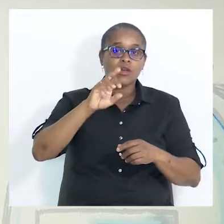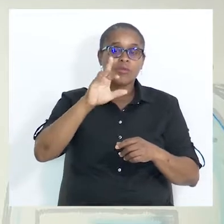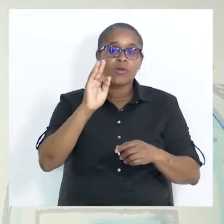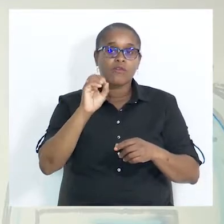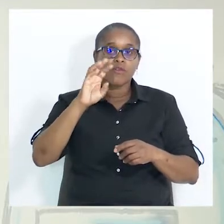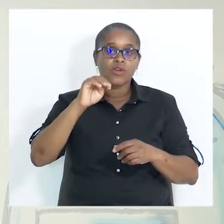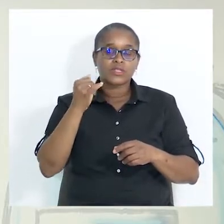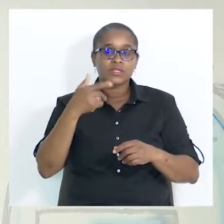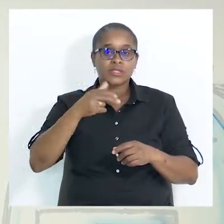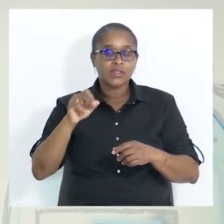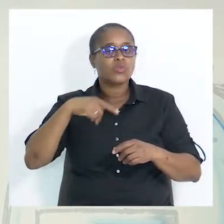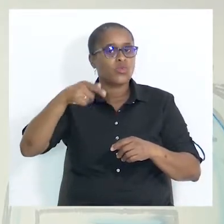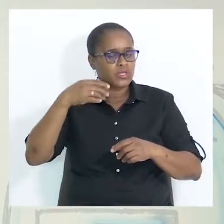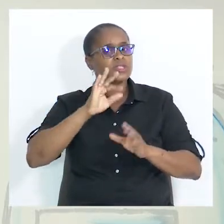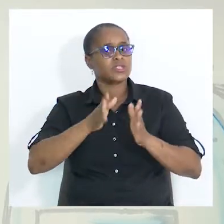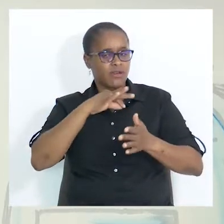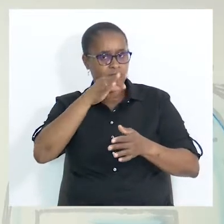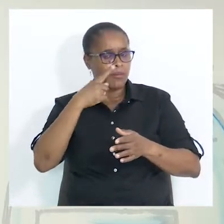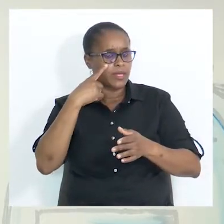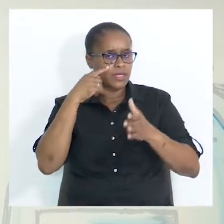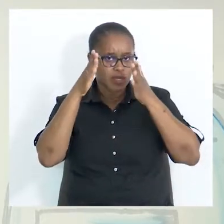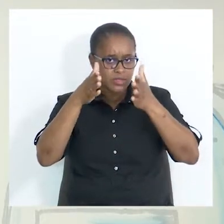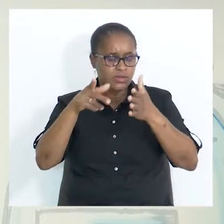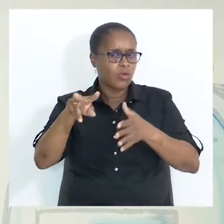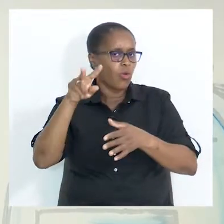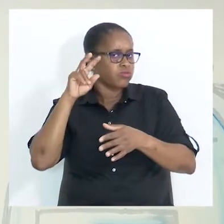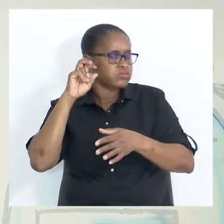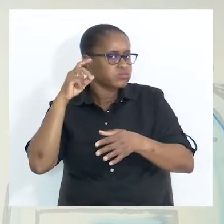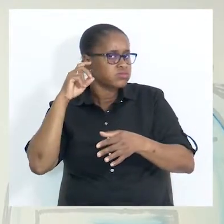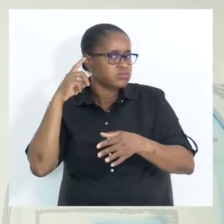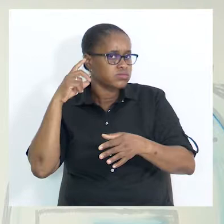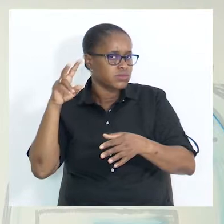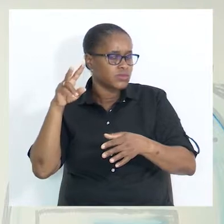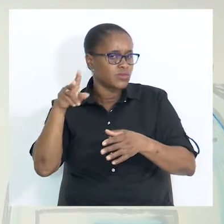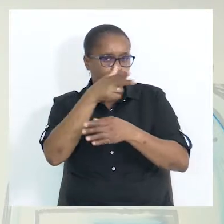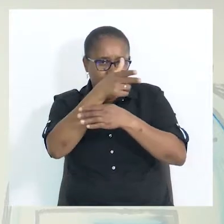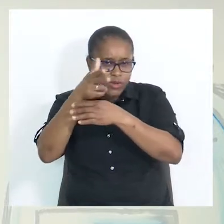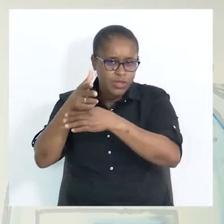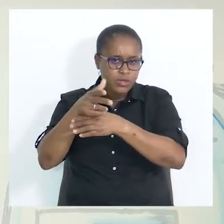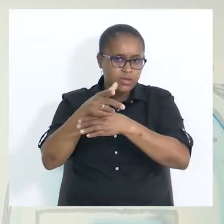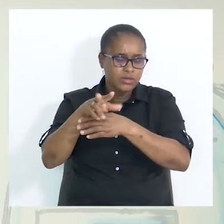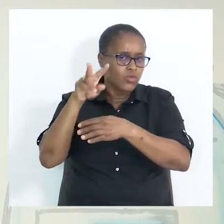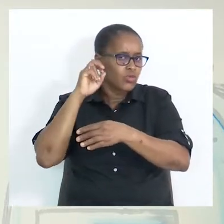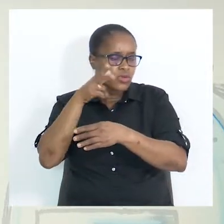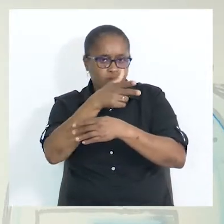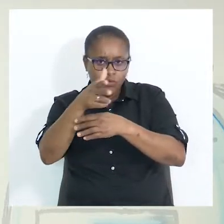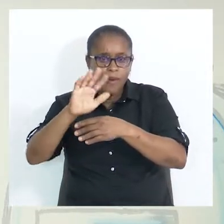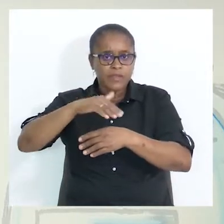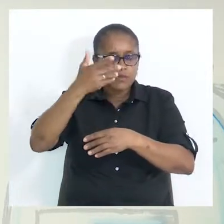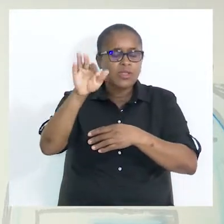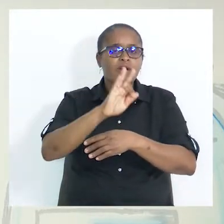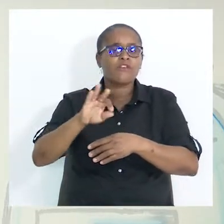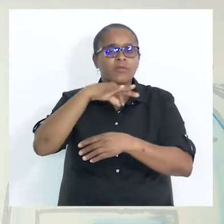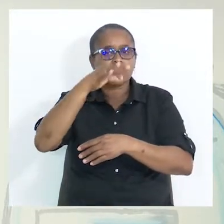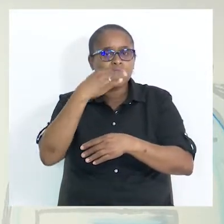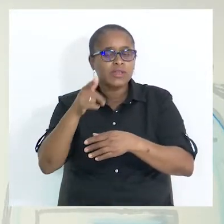morfossintáticas, dentre outras que a gente já falou. Então, preste atenção na audição do vídeo, na escuta do vídeo e principalmente na